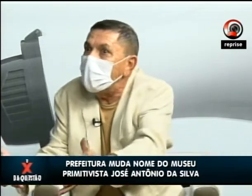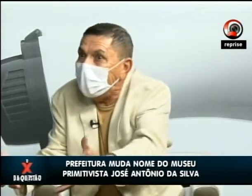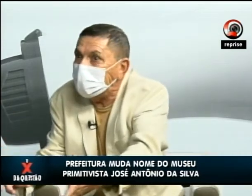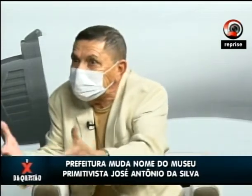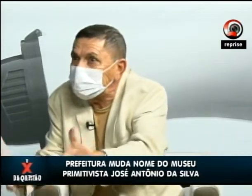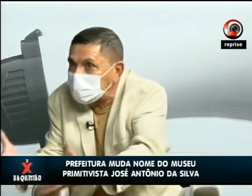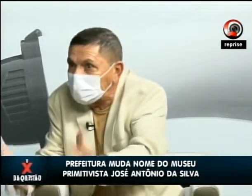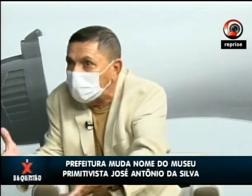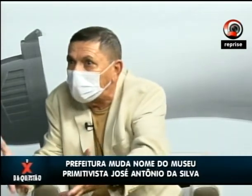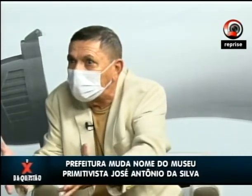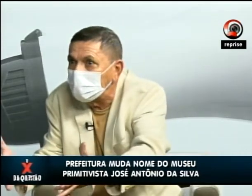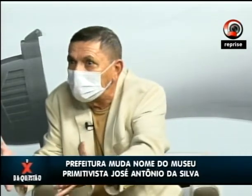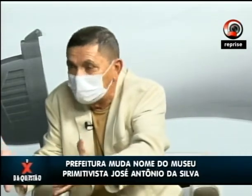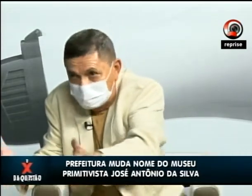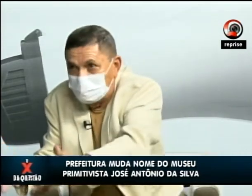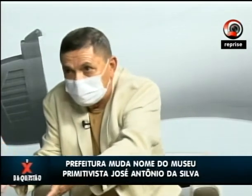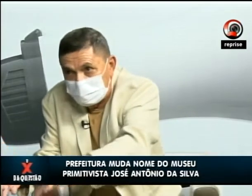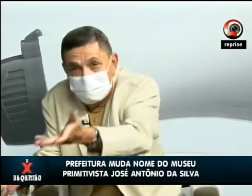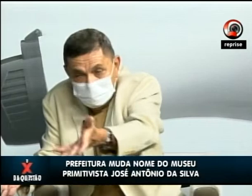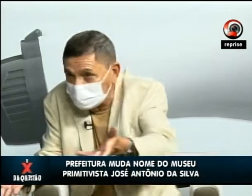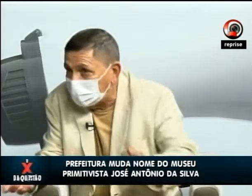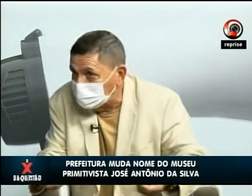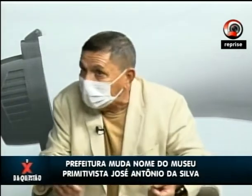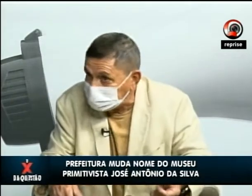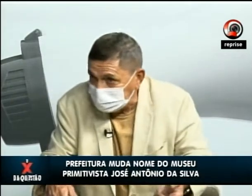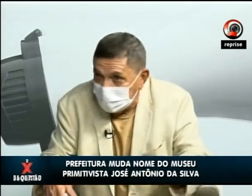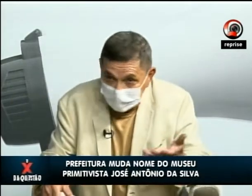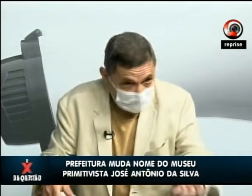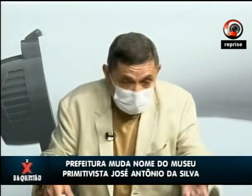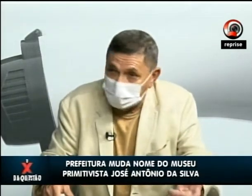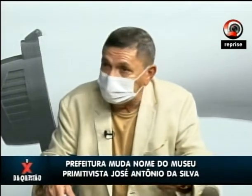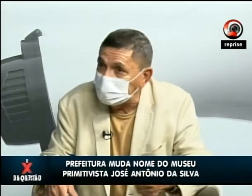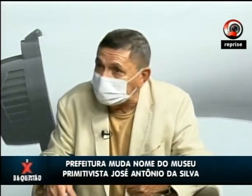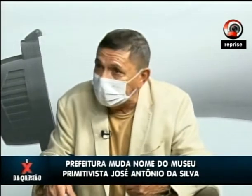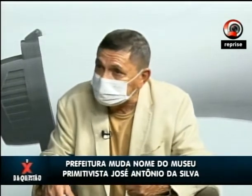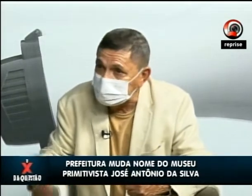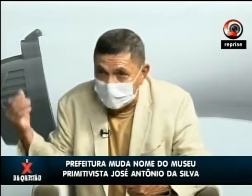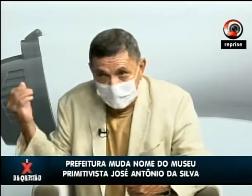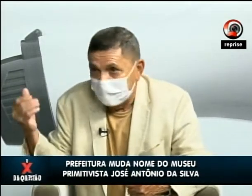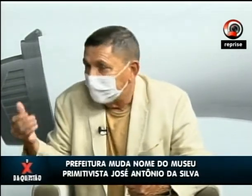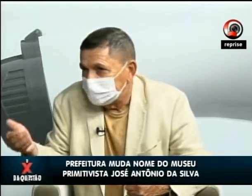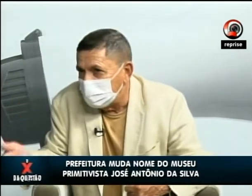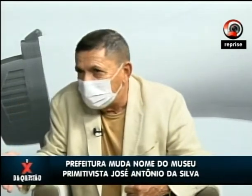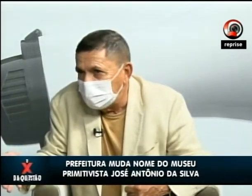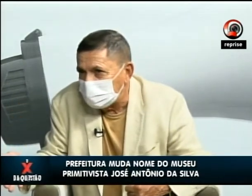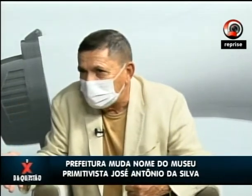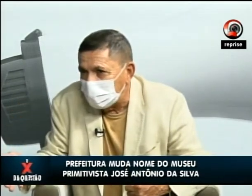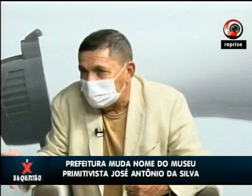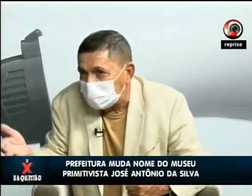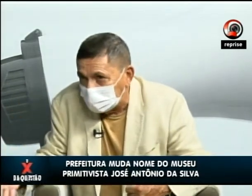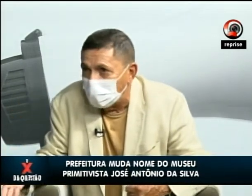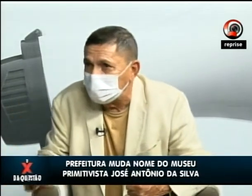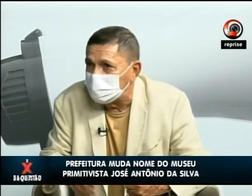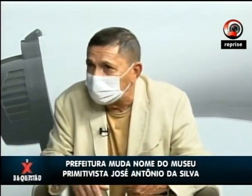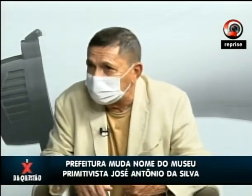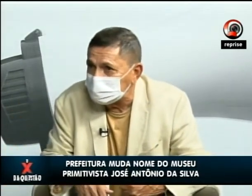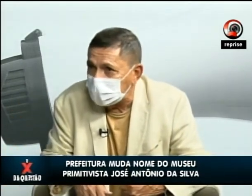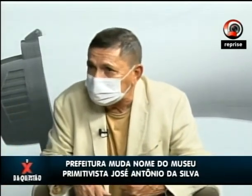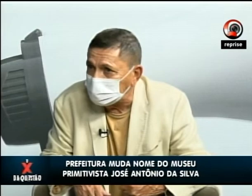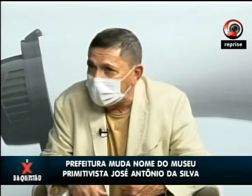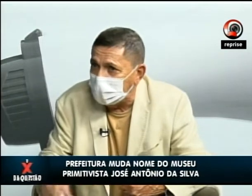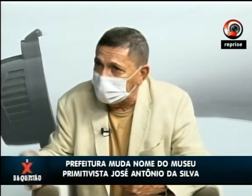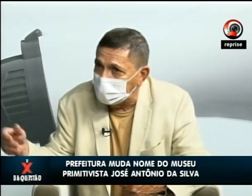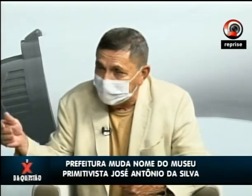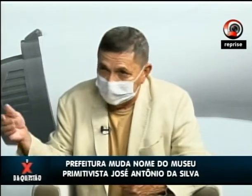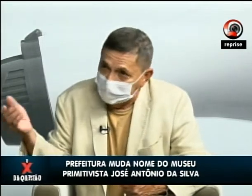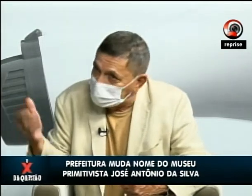queriam arte nacional e foi assim que foi fundado o mas peito em 47 depois em 49